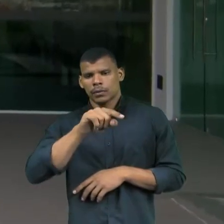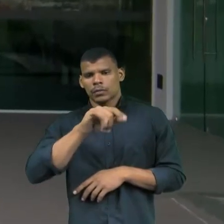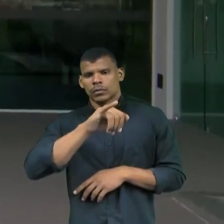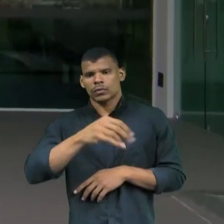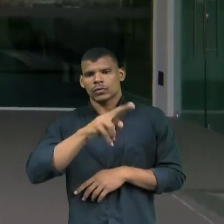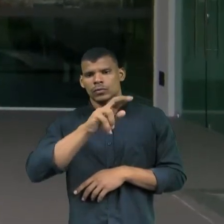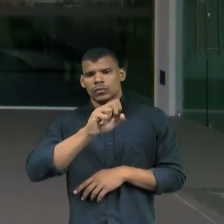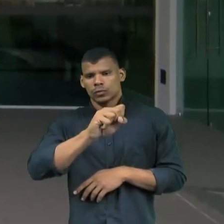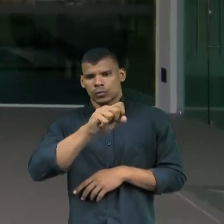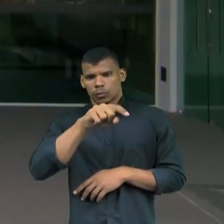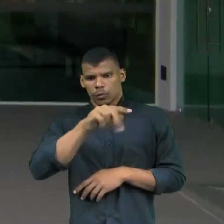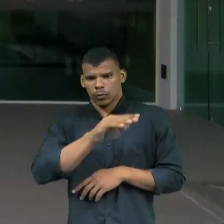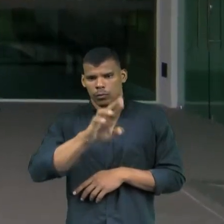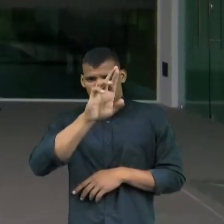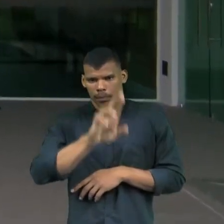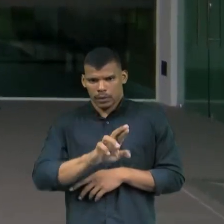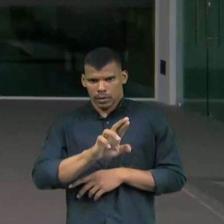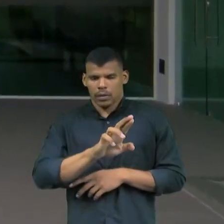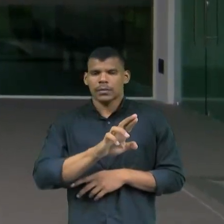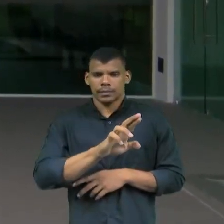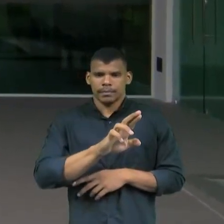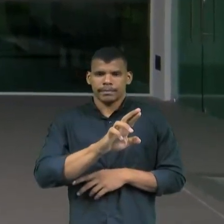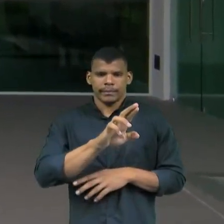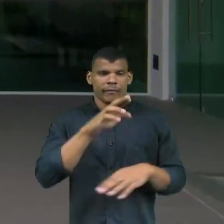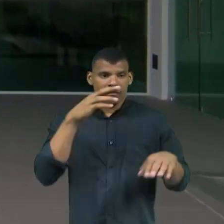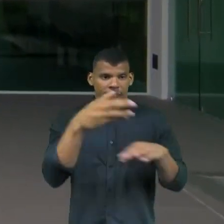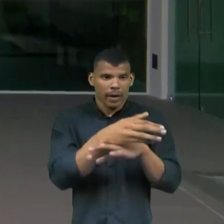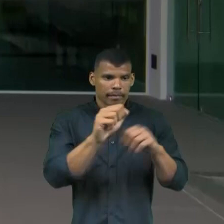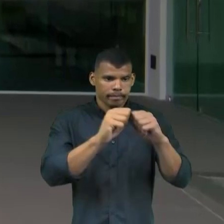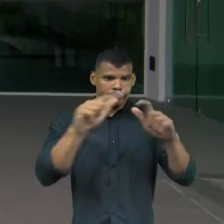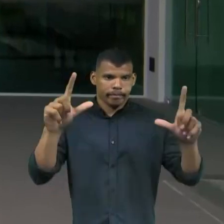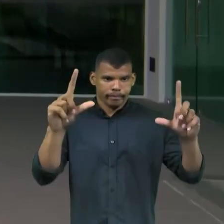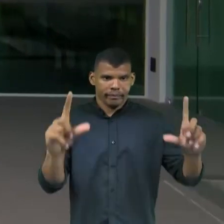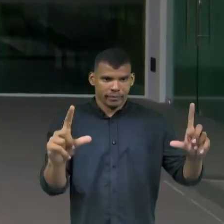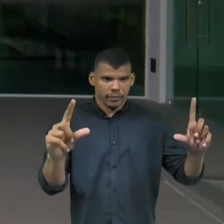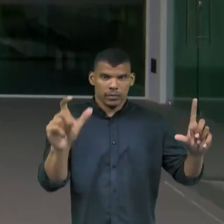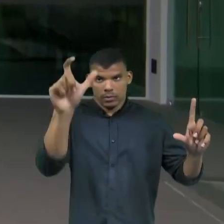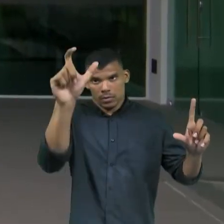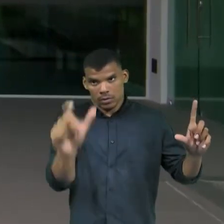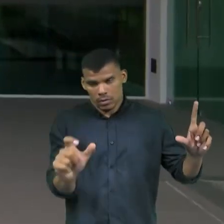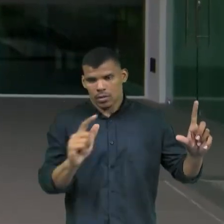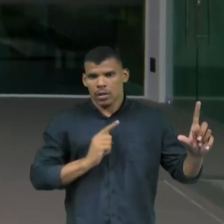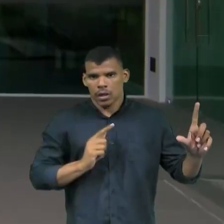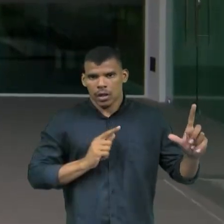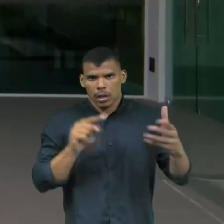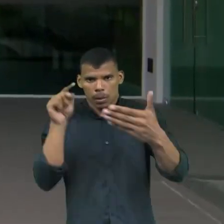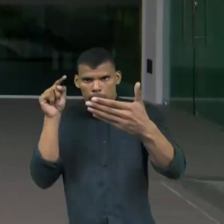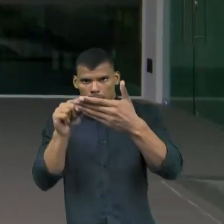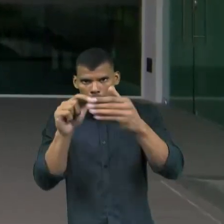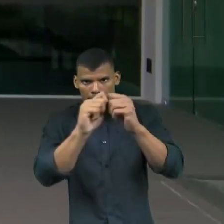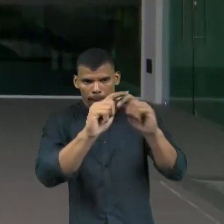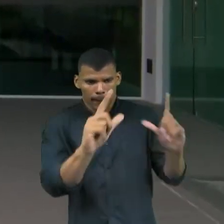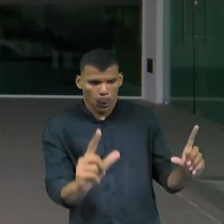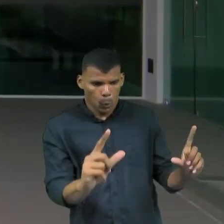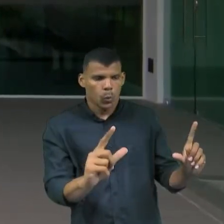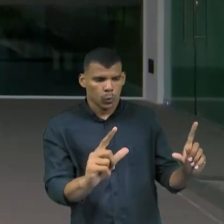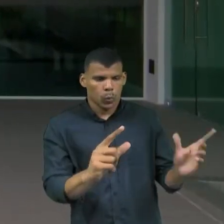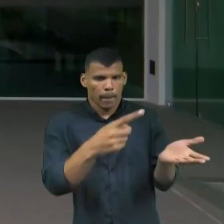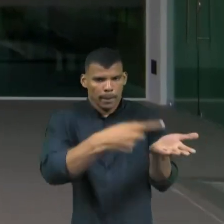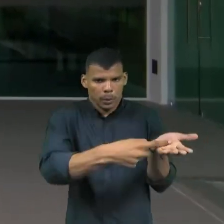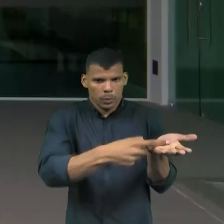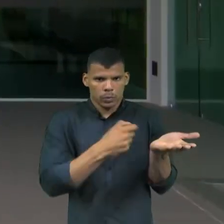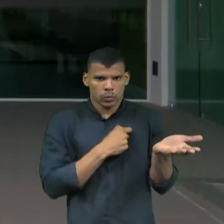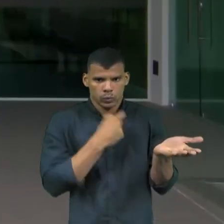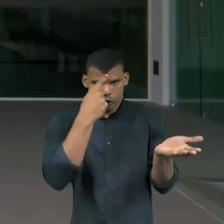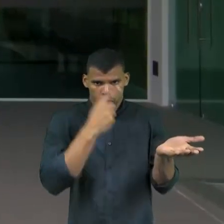www.tre-ce.jus.br. Do lado direito tem um menu que você pode fazer tanto o agendamento como o atendimento. É o autoatendimento do eleitor. Então